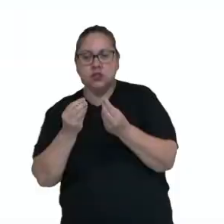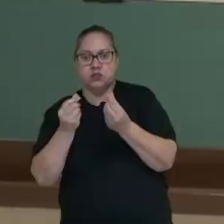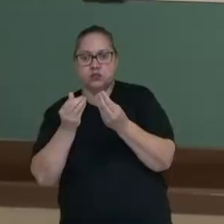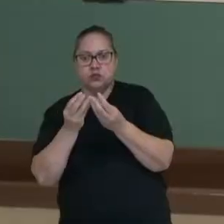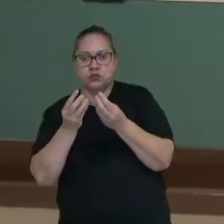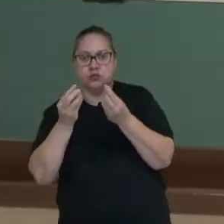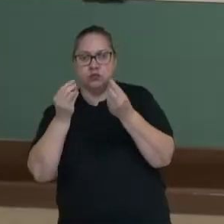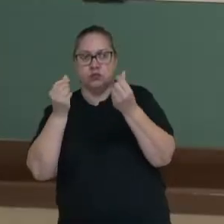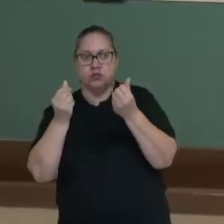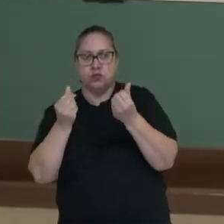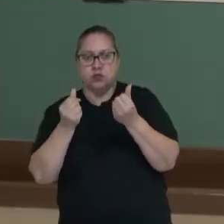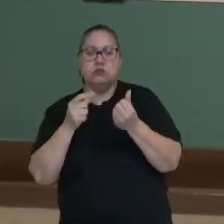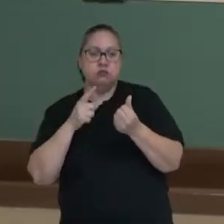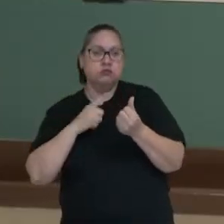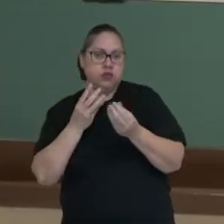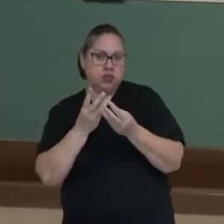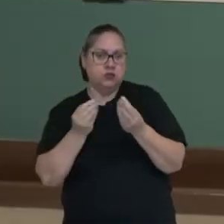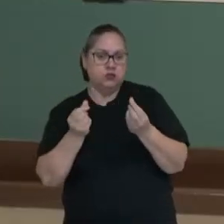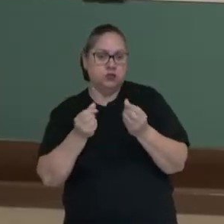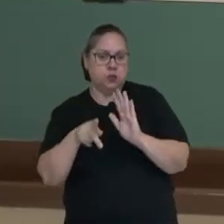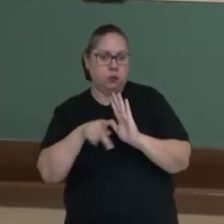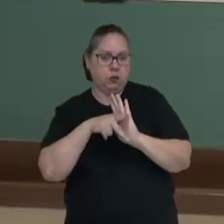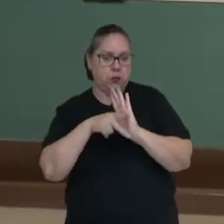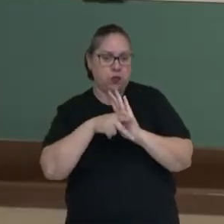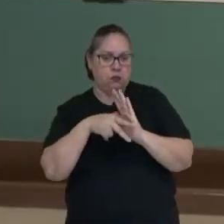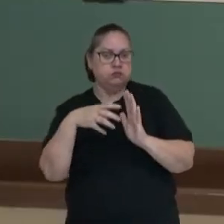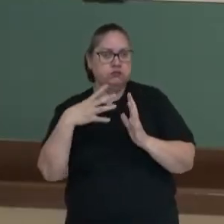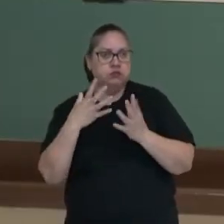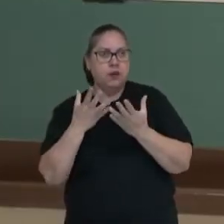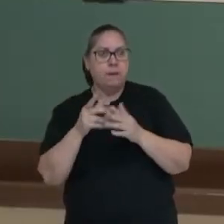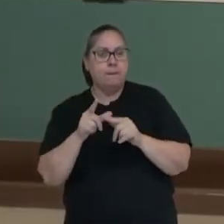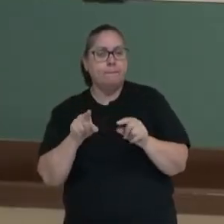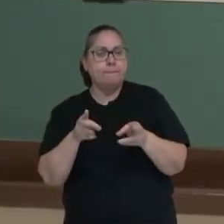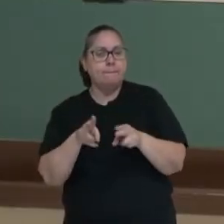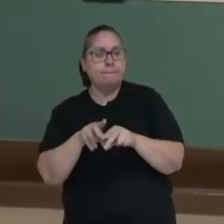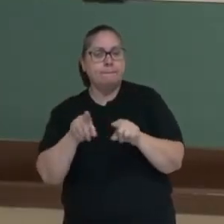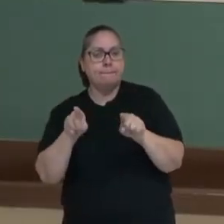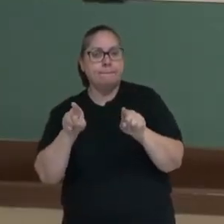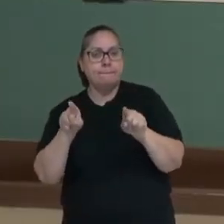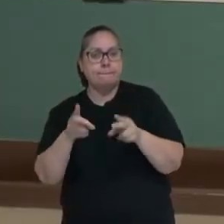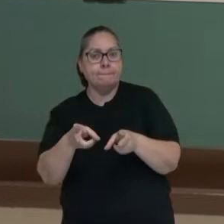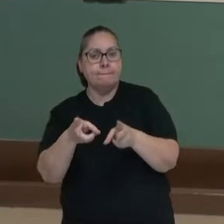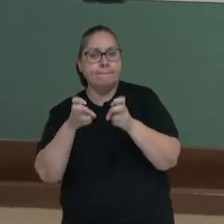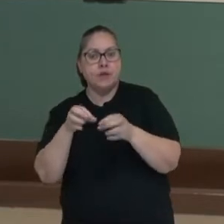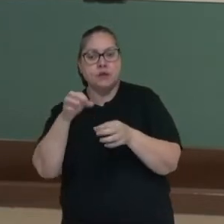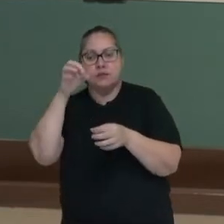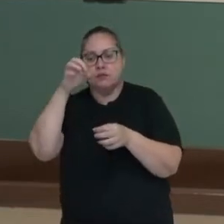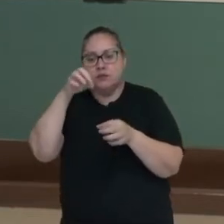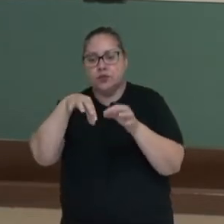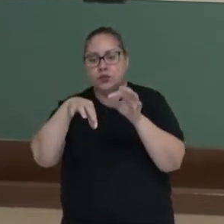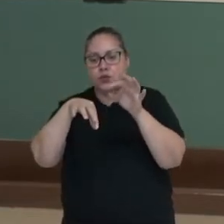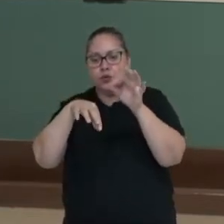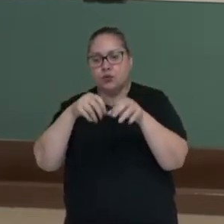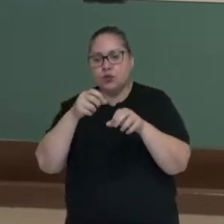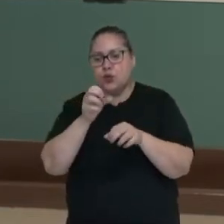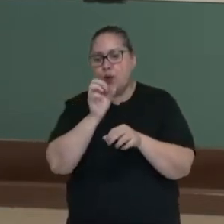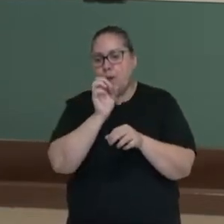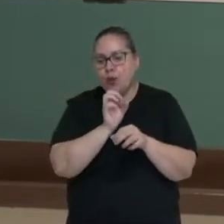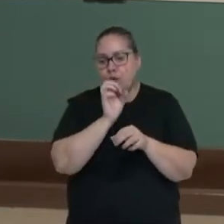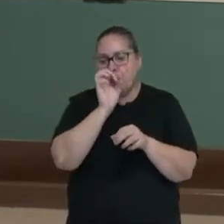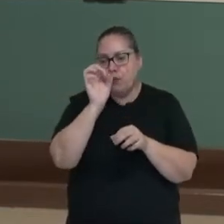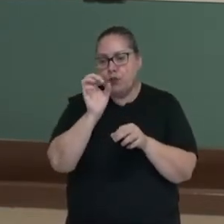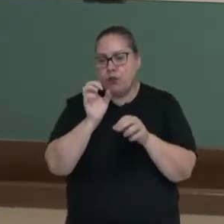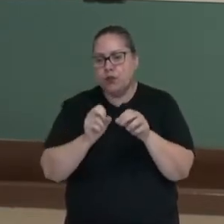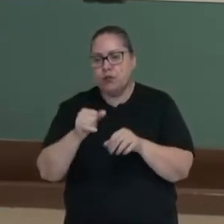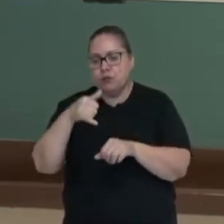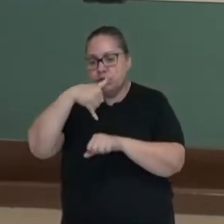textura. Ela tem as suas características. Mas perceba as gotículas, as bolinhas